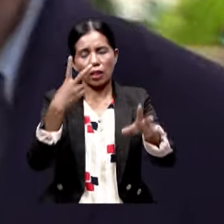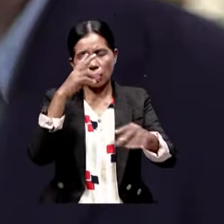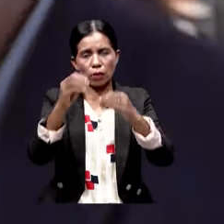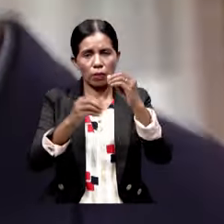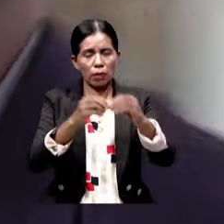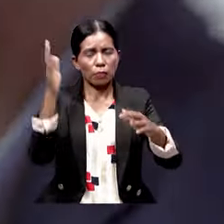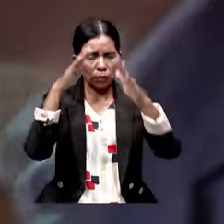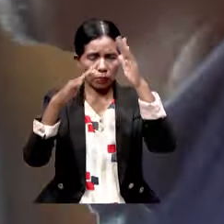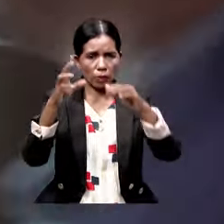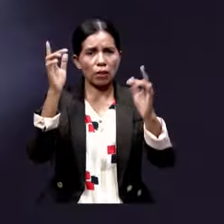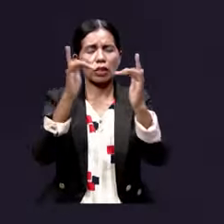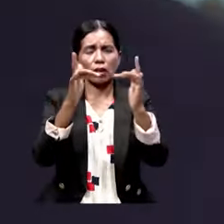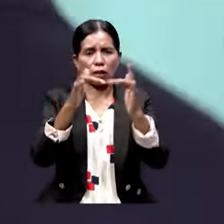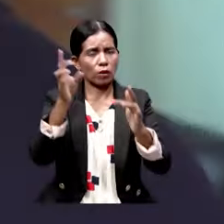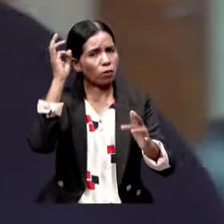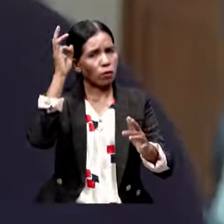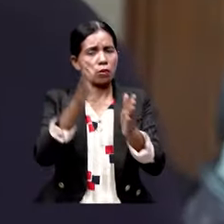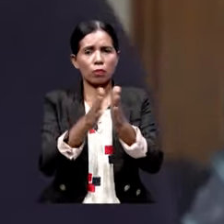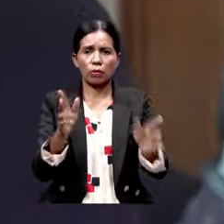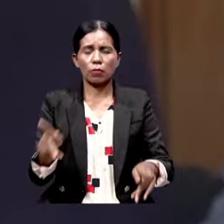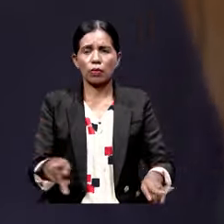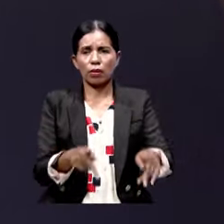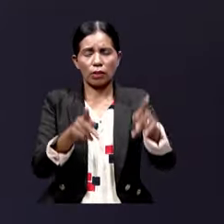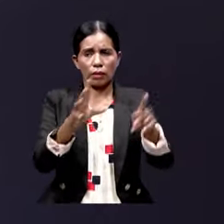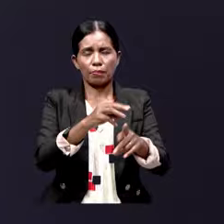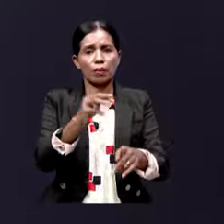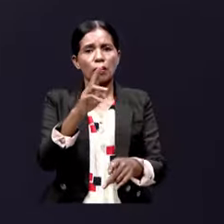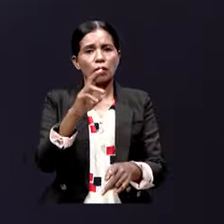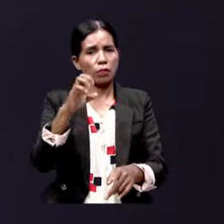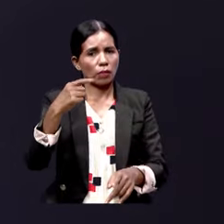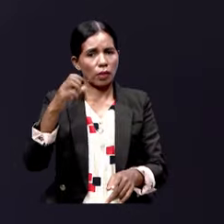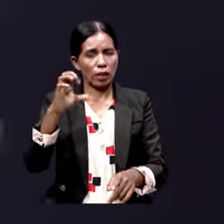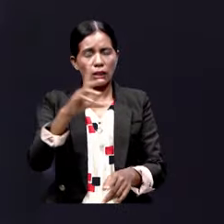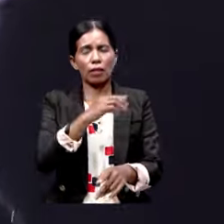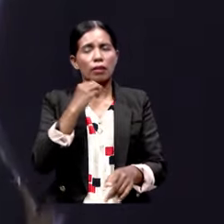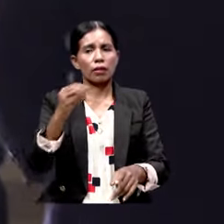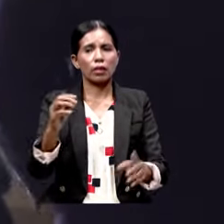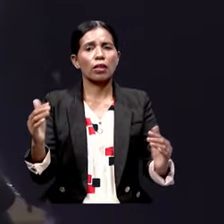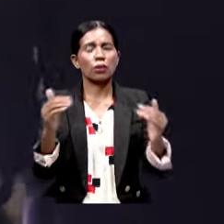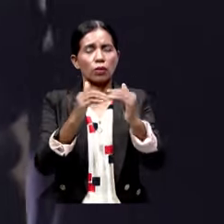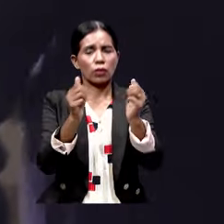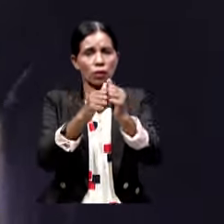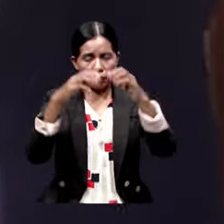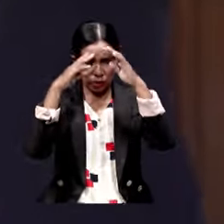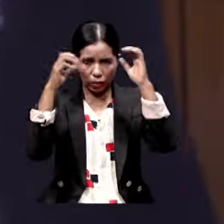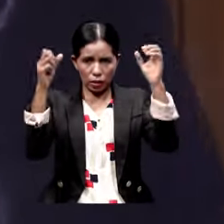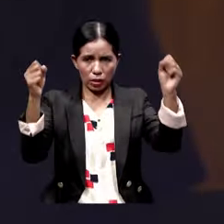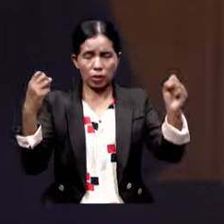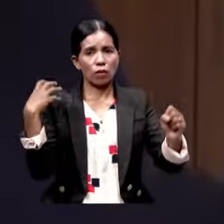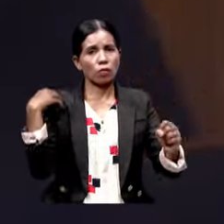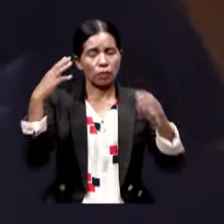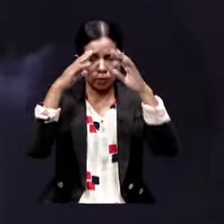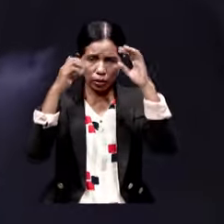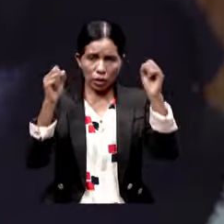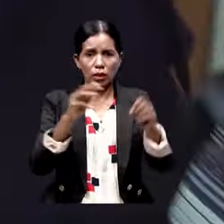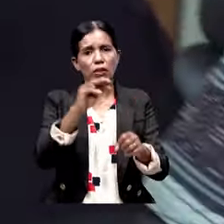bot público união. Miguel Manitelo, a tua informação, né? Foi no encontro com o presidente da República, José Ramos Horta, e a Palácio Presidencial, segunda